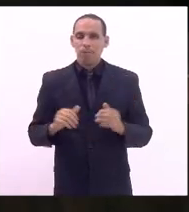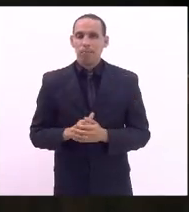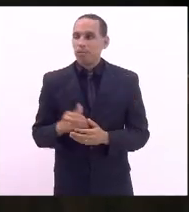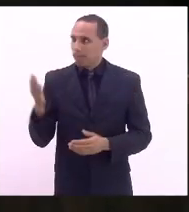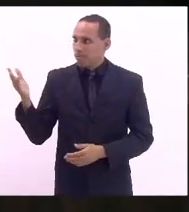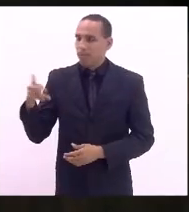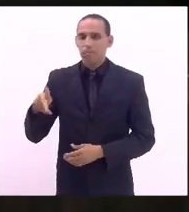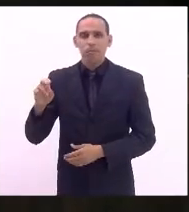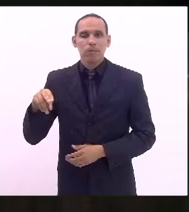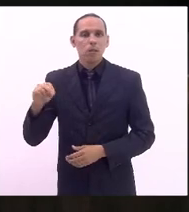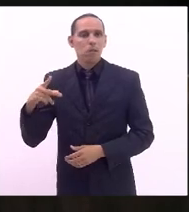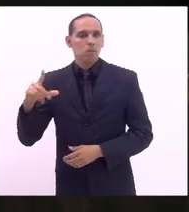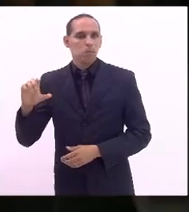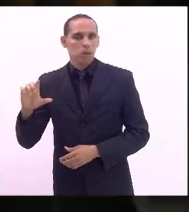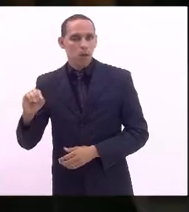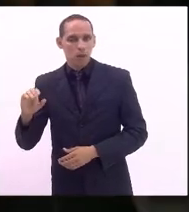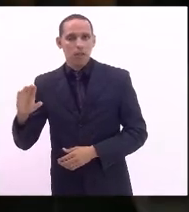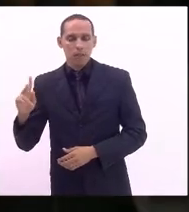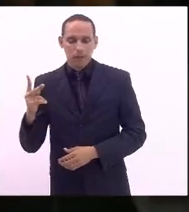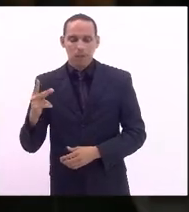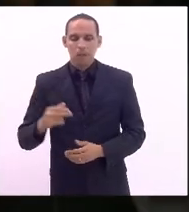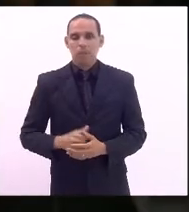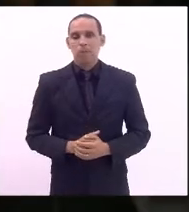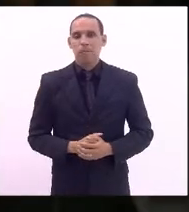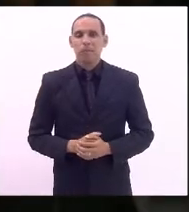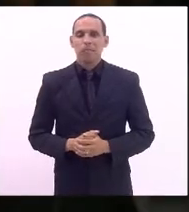Deputado Alexandre Knoploch. Presidente,